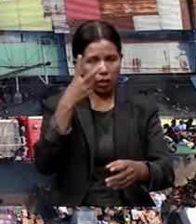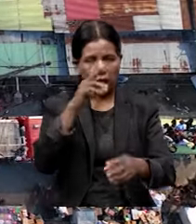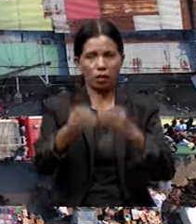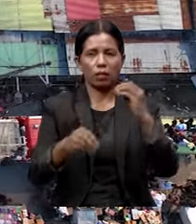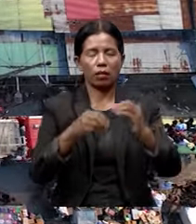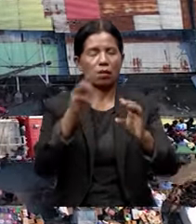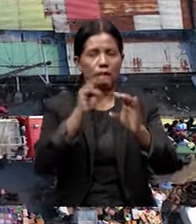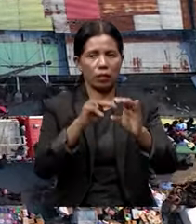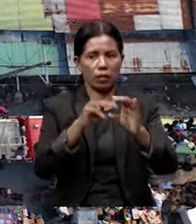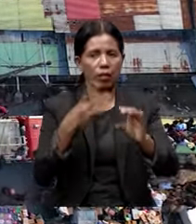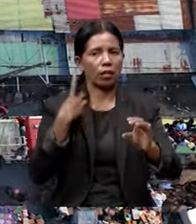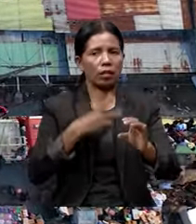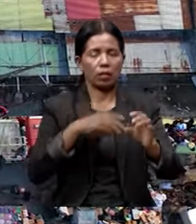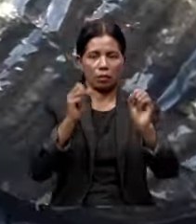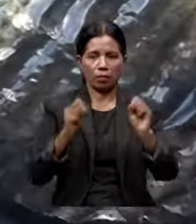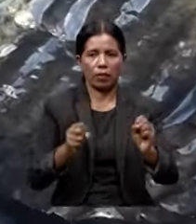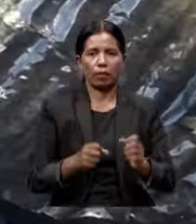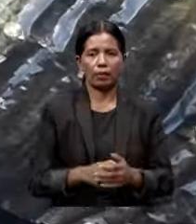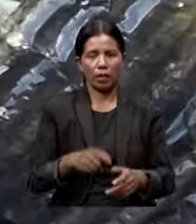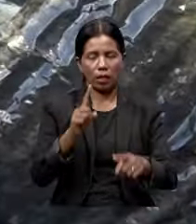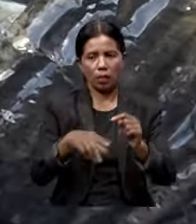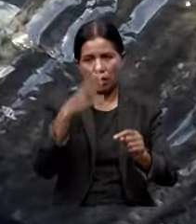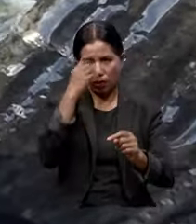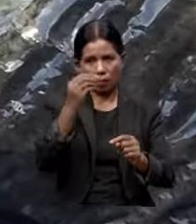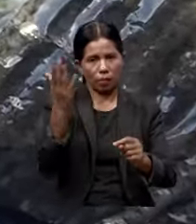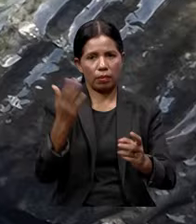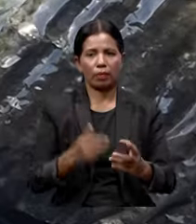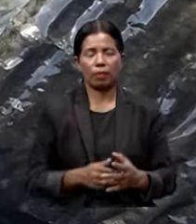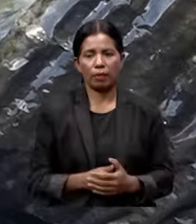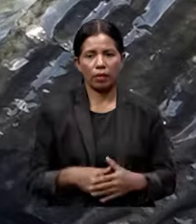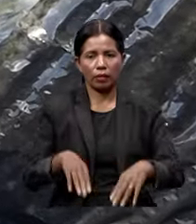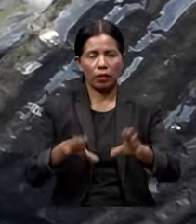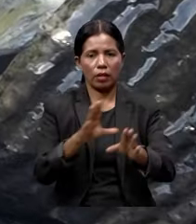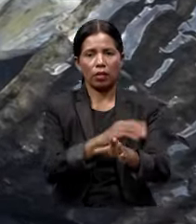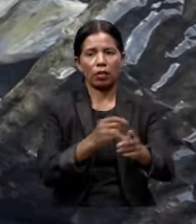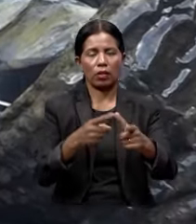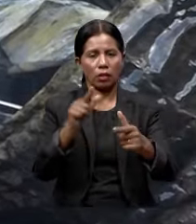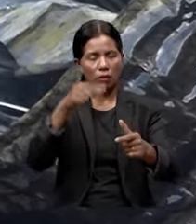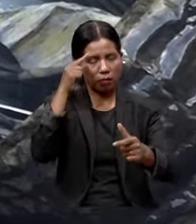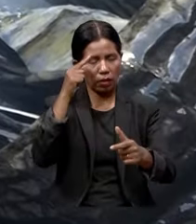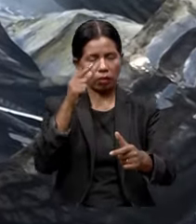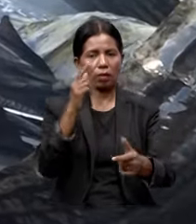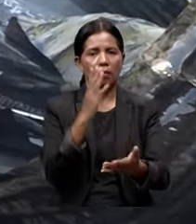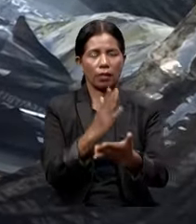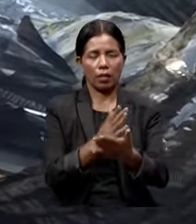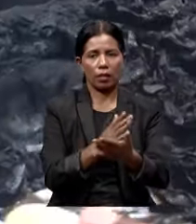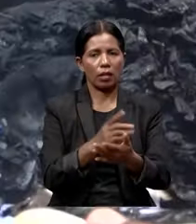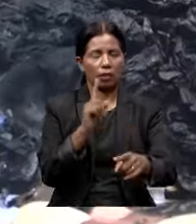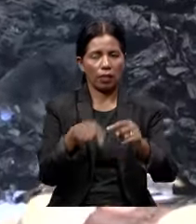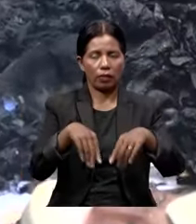certo mercado, e tal se autoriza, mas para toba enba, fama se sangue, mas o governo para não ter. Toba enba,